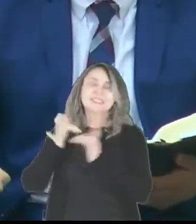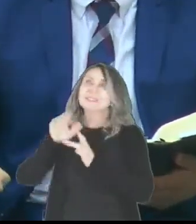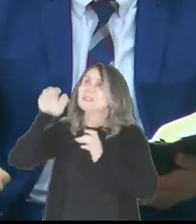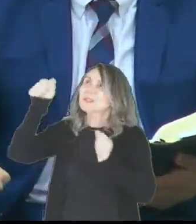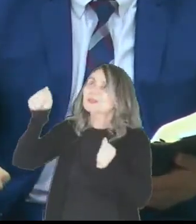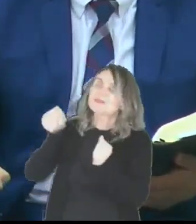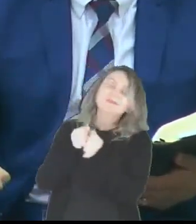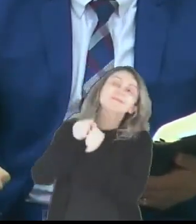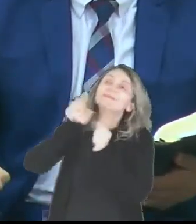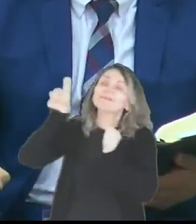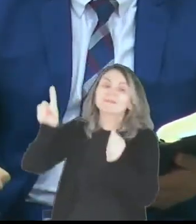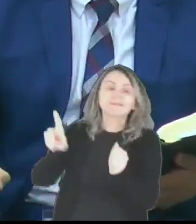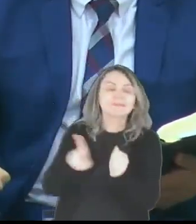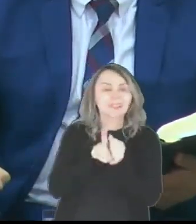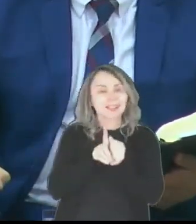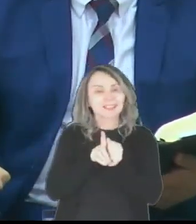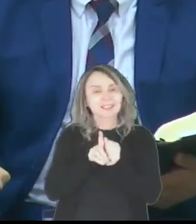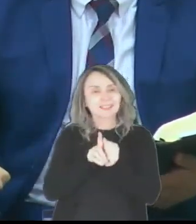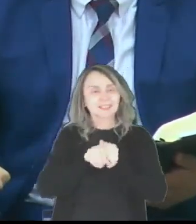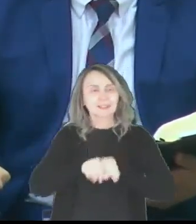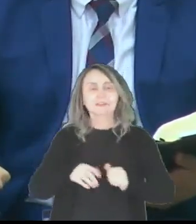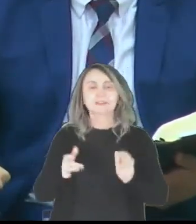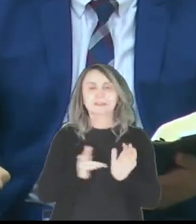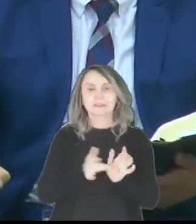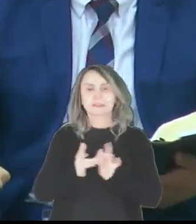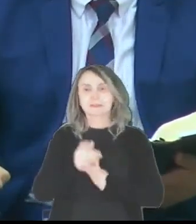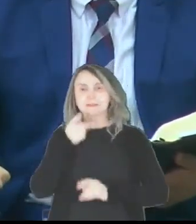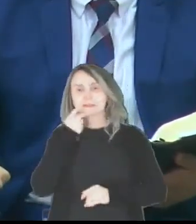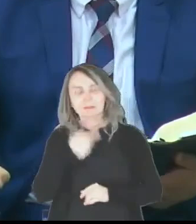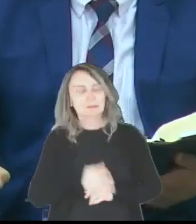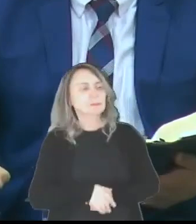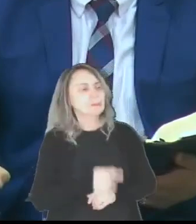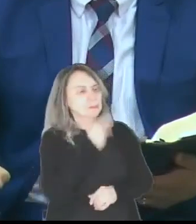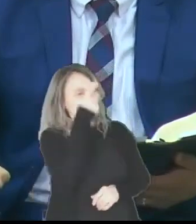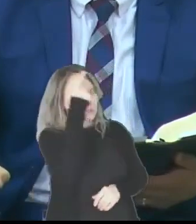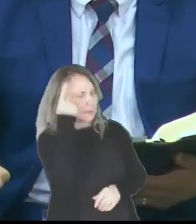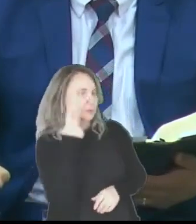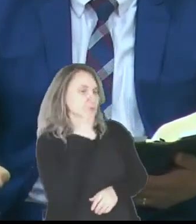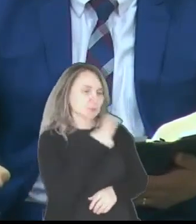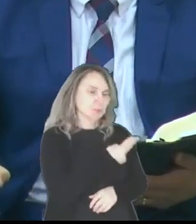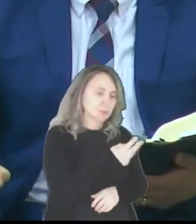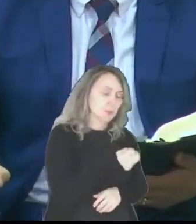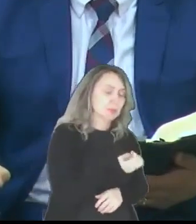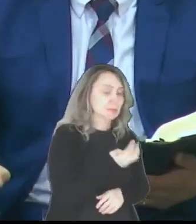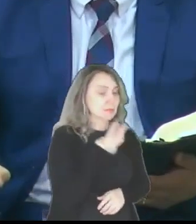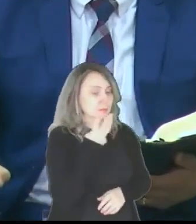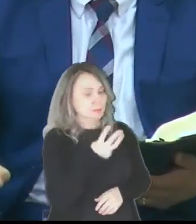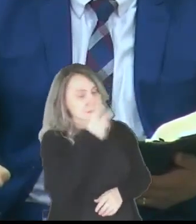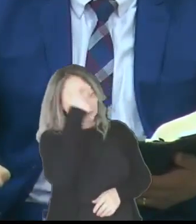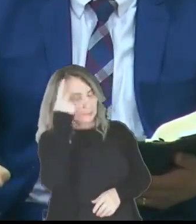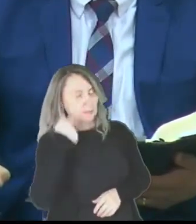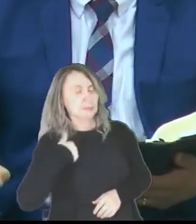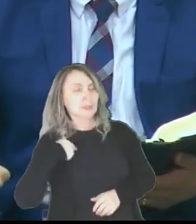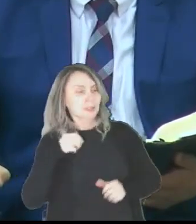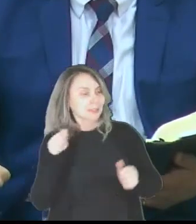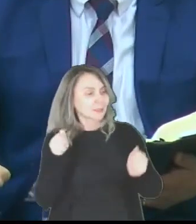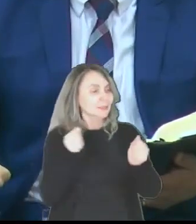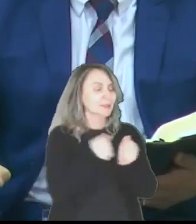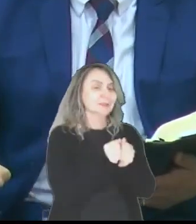desta igreja? Ele disse: onde estiverem 2 ou 3 reunidos em meu nome, eu estou ali no meio